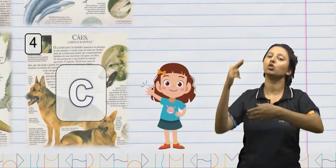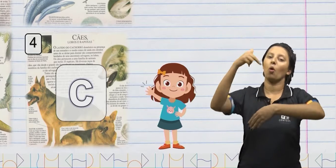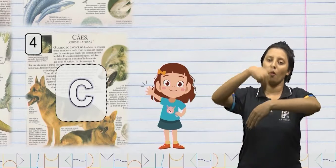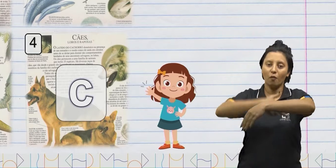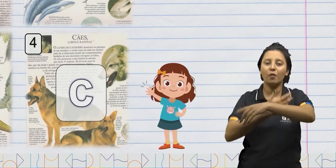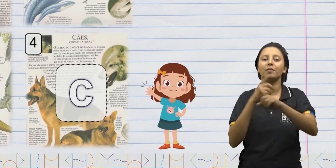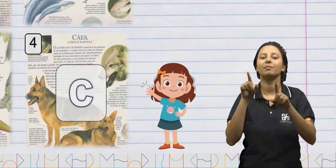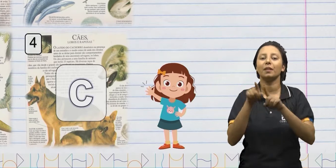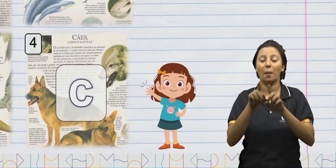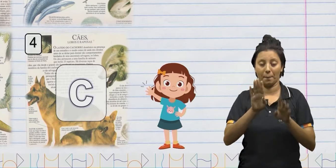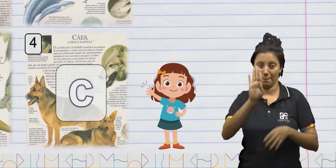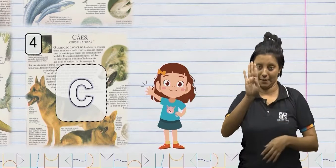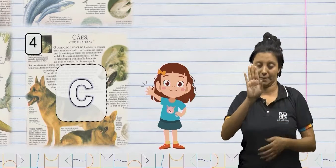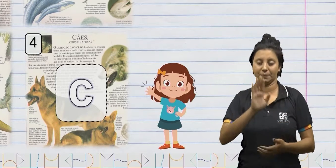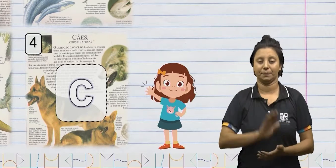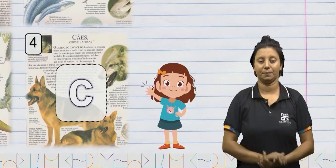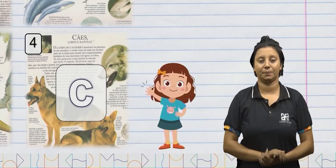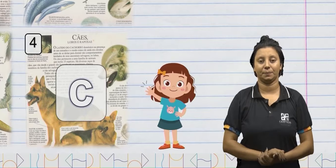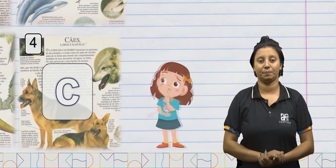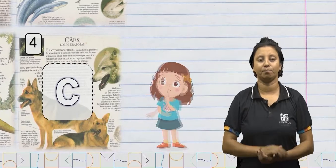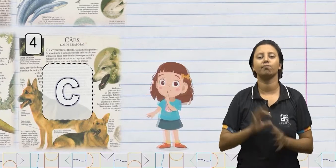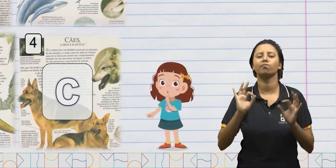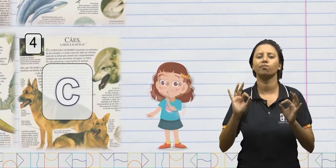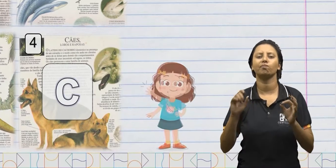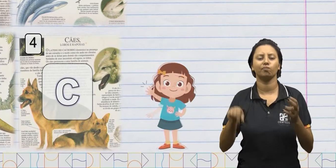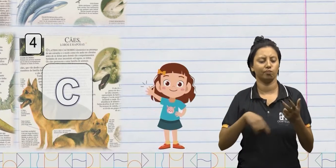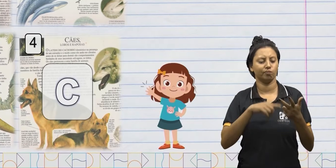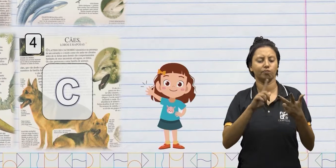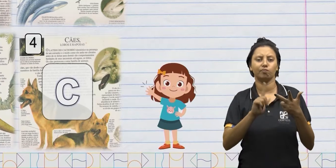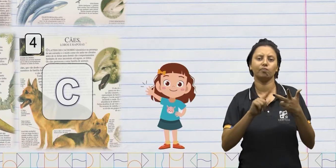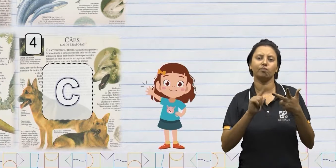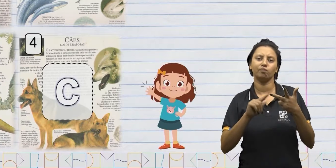com a letra B. Perfeito. Vamos para a próxima